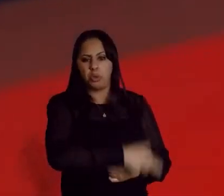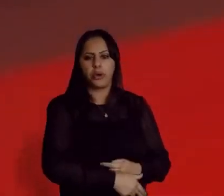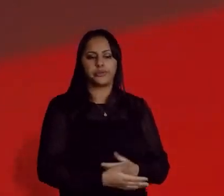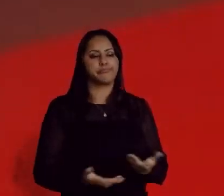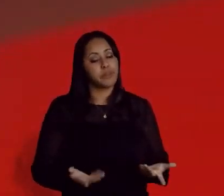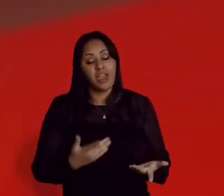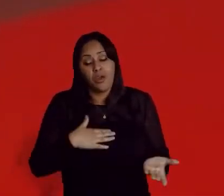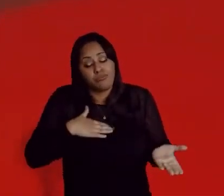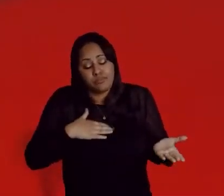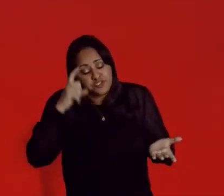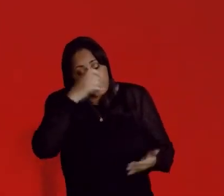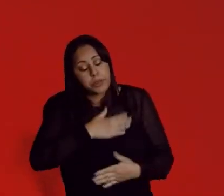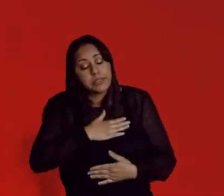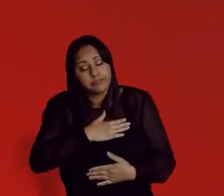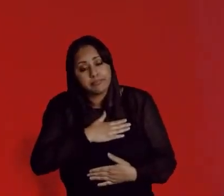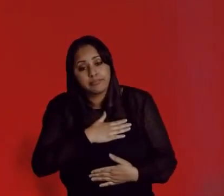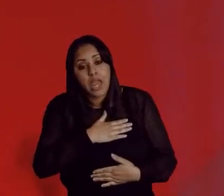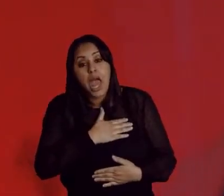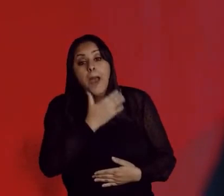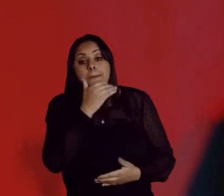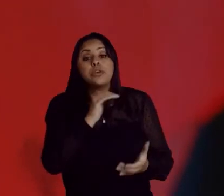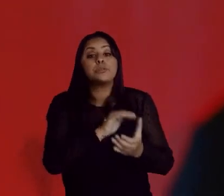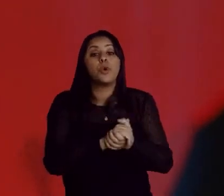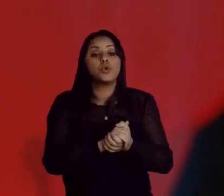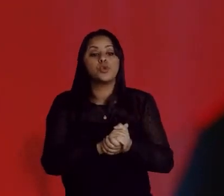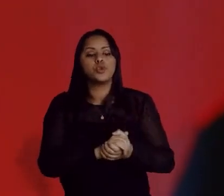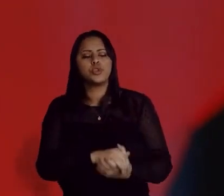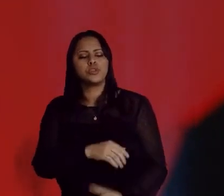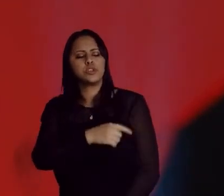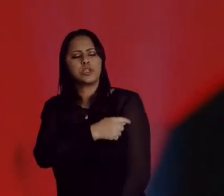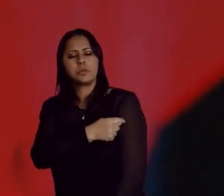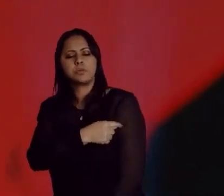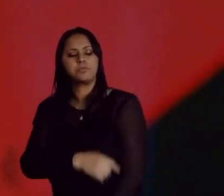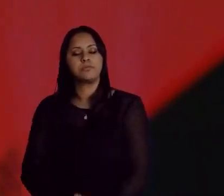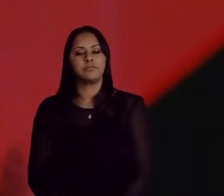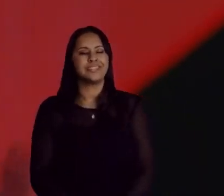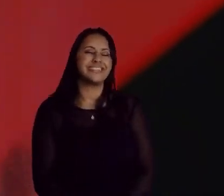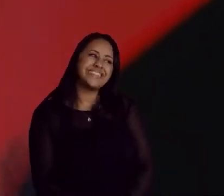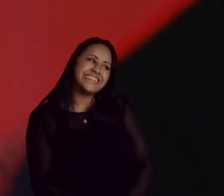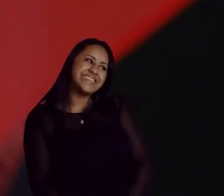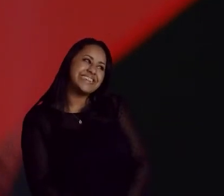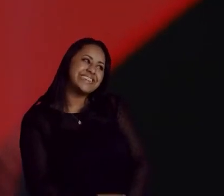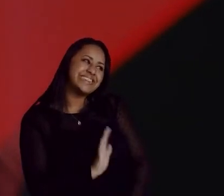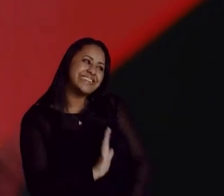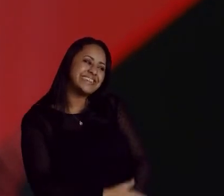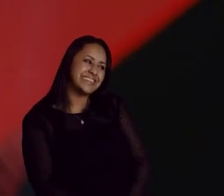né? Difícil. Chega o meu esposo por detrás, manso e calmo, olha para mim com um sorrisinho e faz assim para